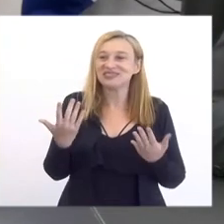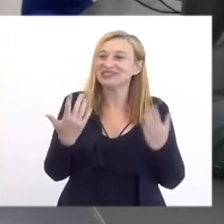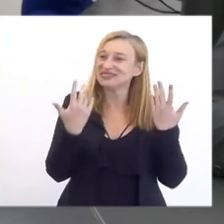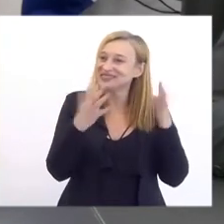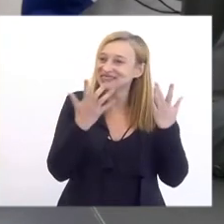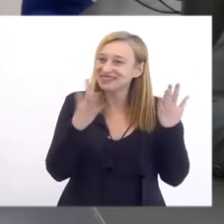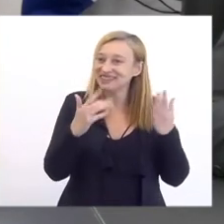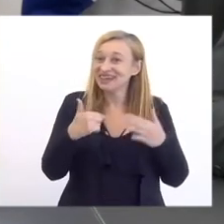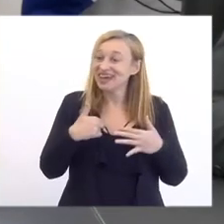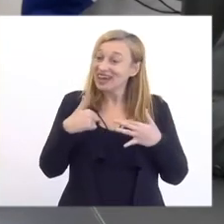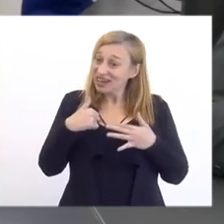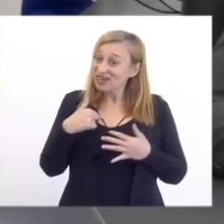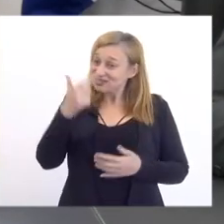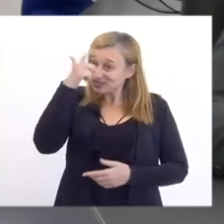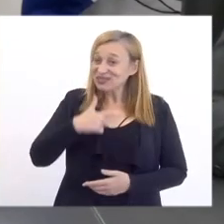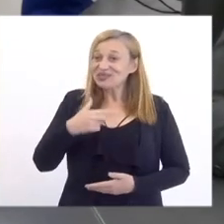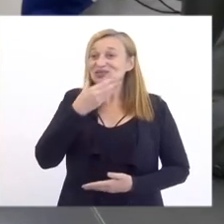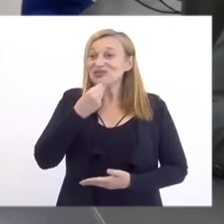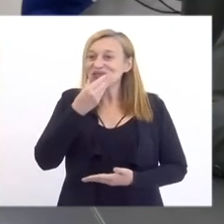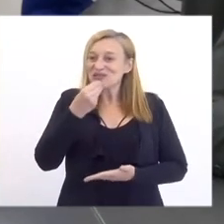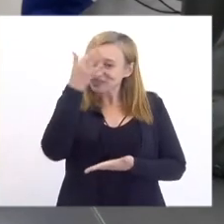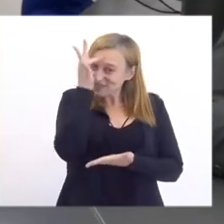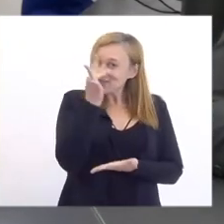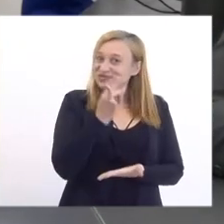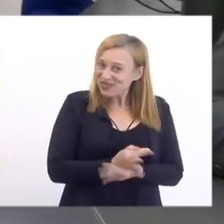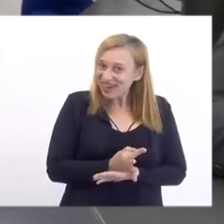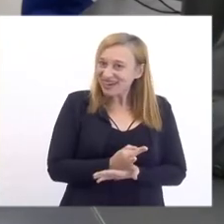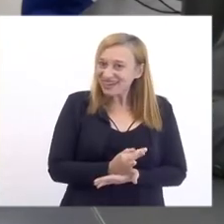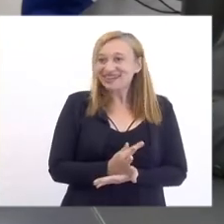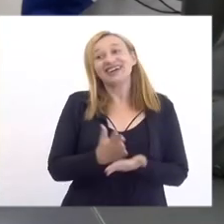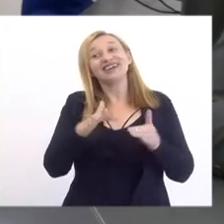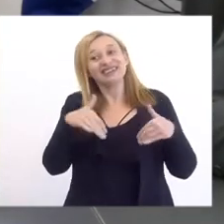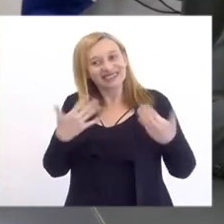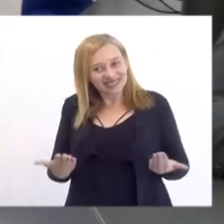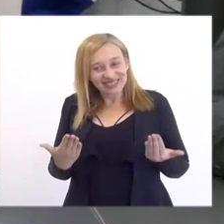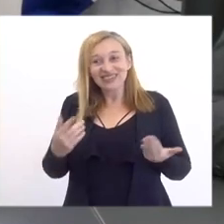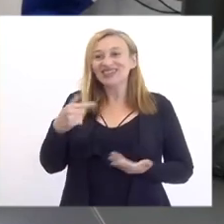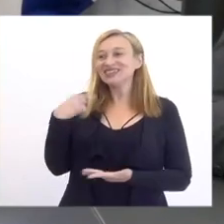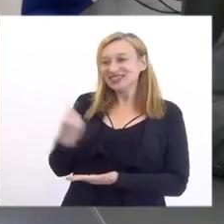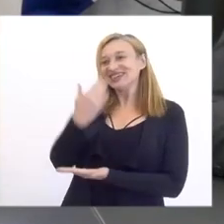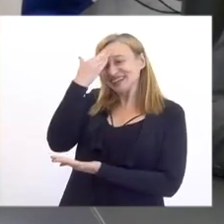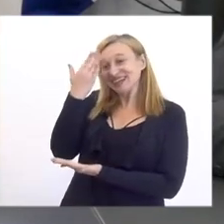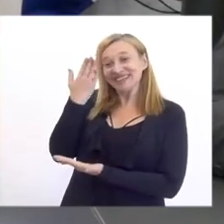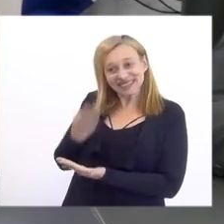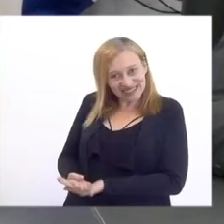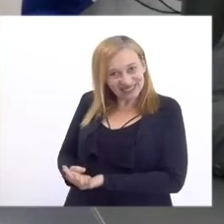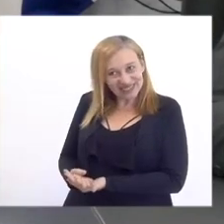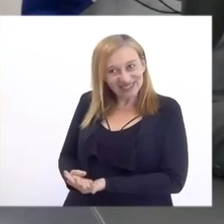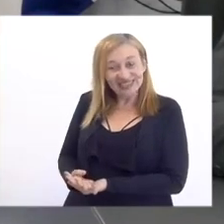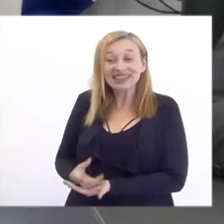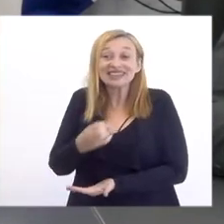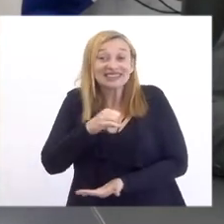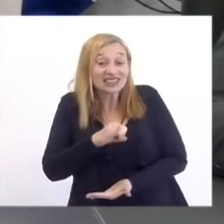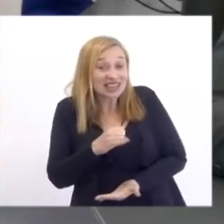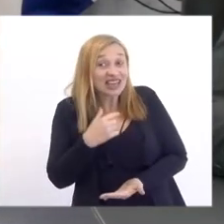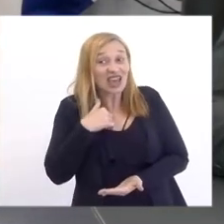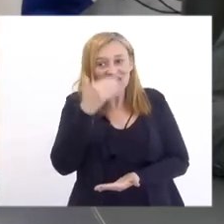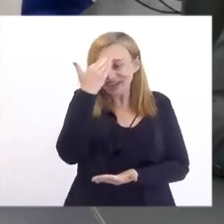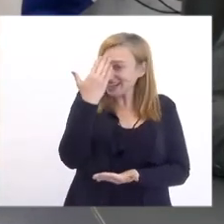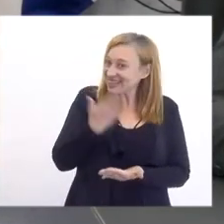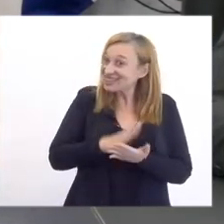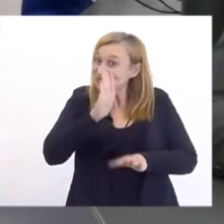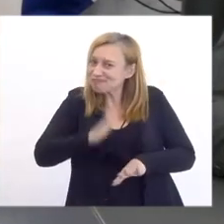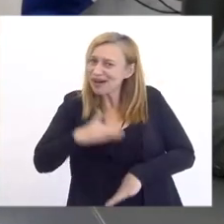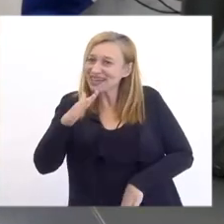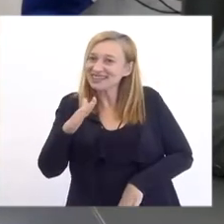Eu sou um homem de fé. Então, a gente acredita. Se bem que eu ainda acredito